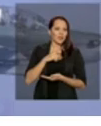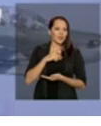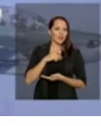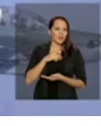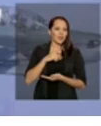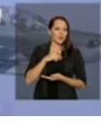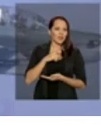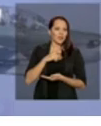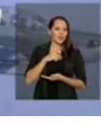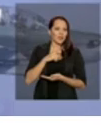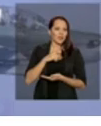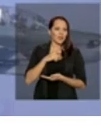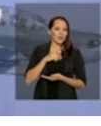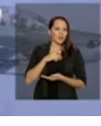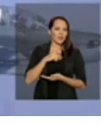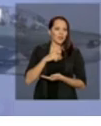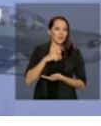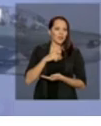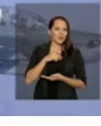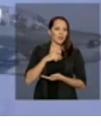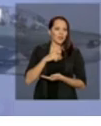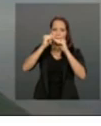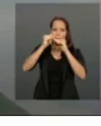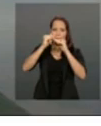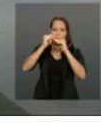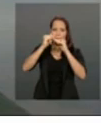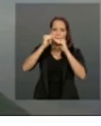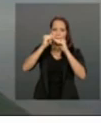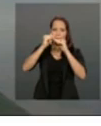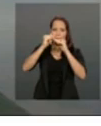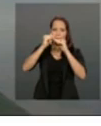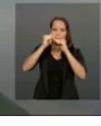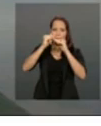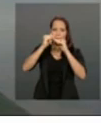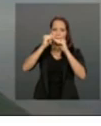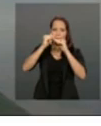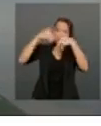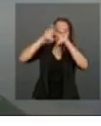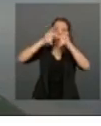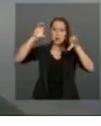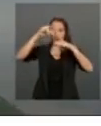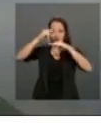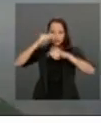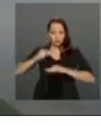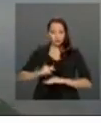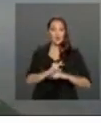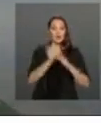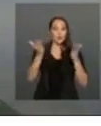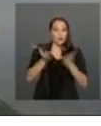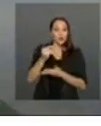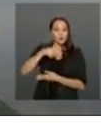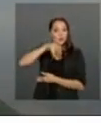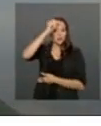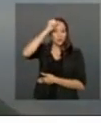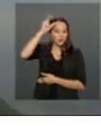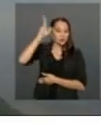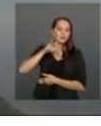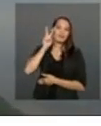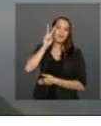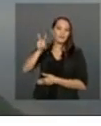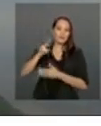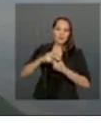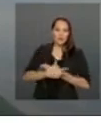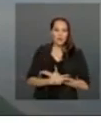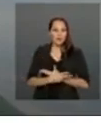Curitiba, nós estamos vendo essa aeronave, que é uma aeronave da Força Aérea Brasileira, foi posicionada ali propositalmente